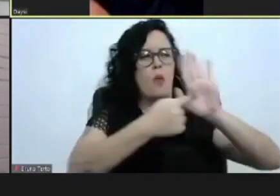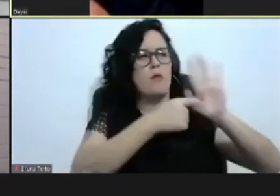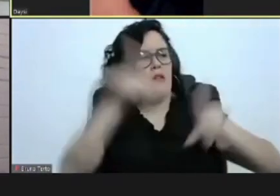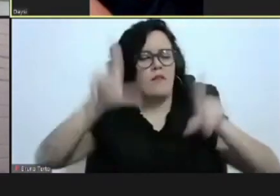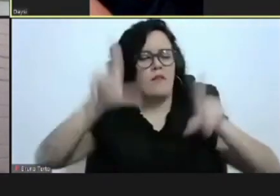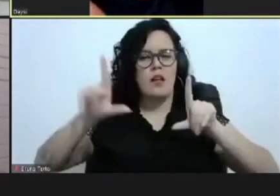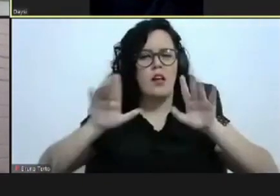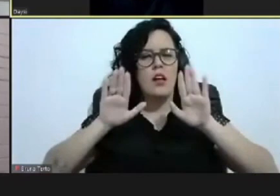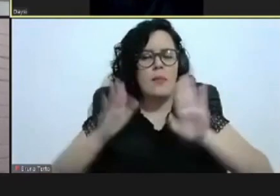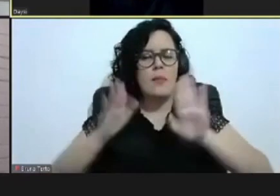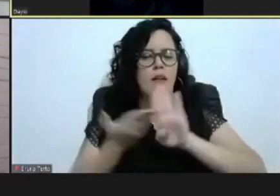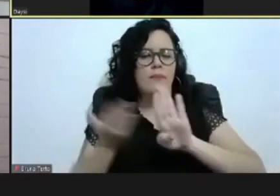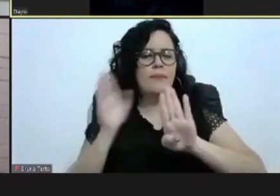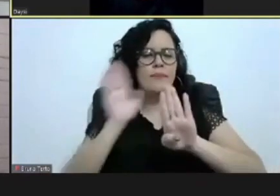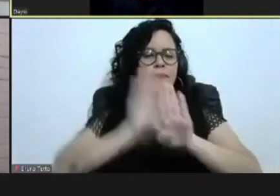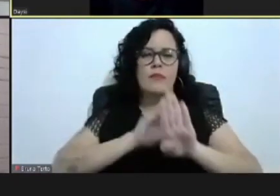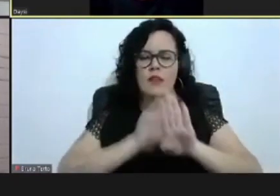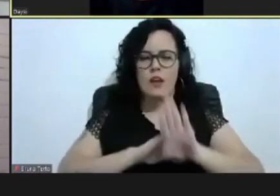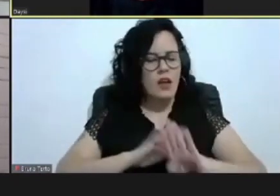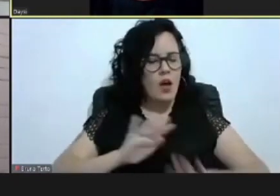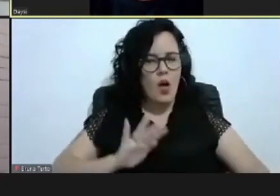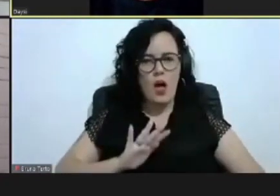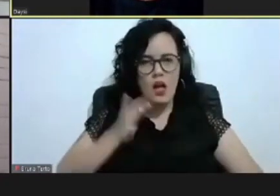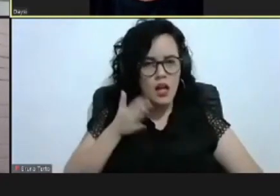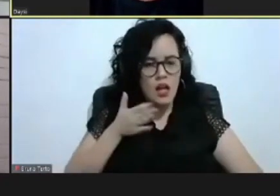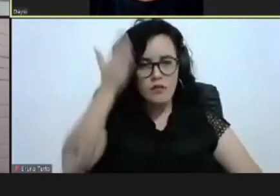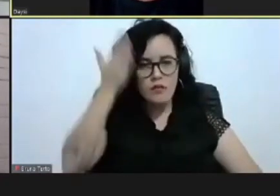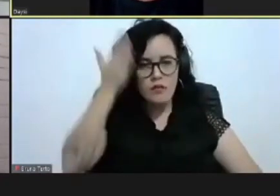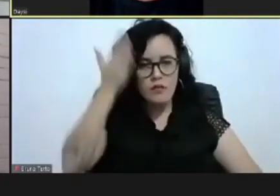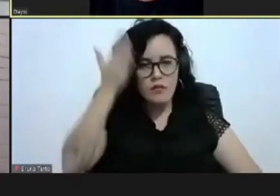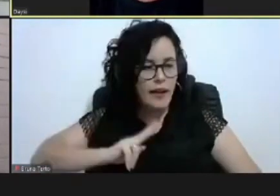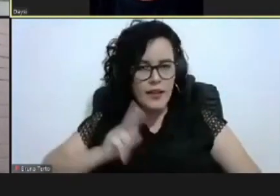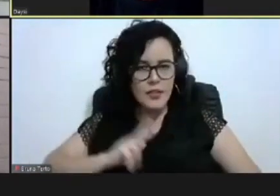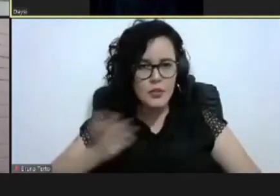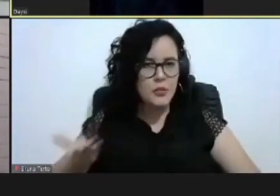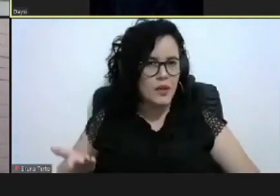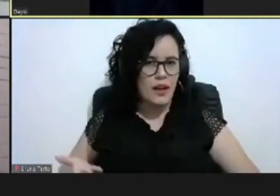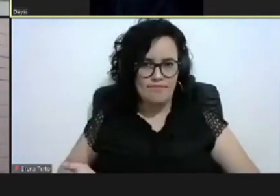e fala um monte de coisa, mas a gente sabe que na vida real é outra, né?